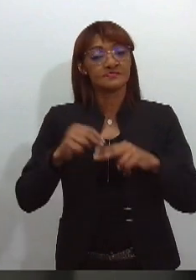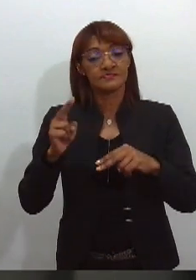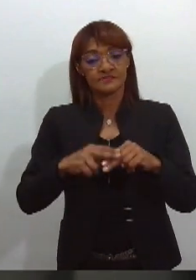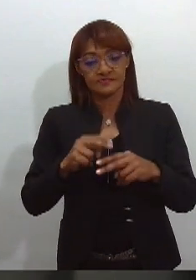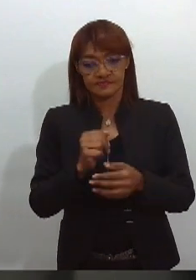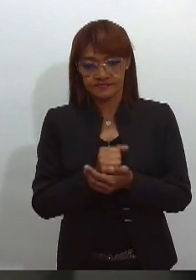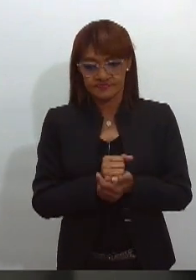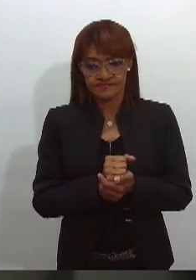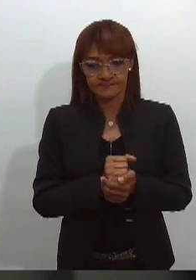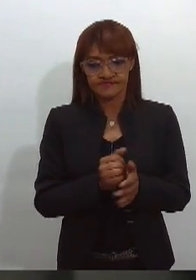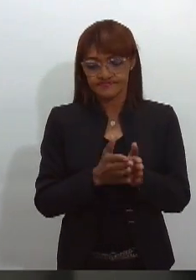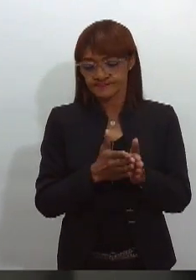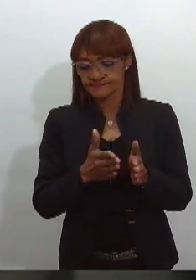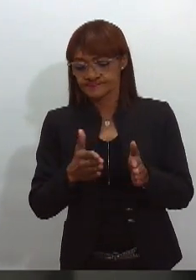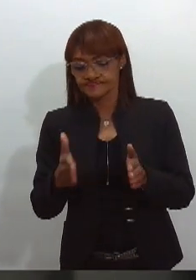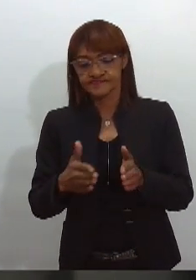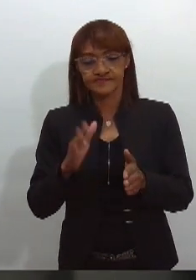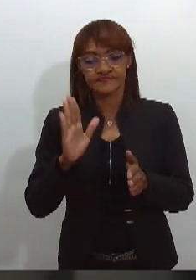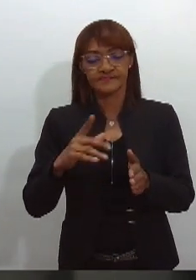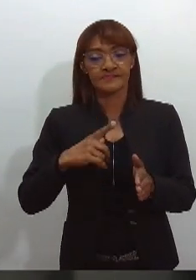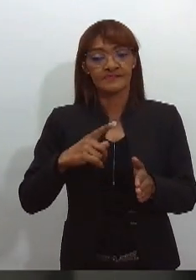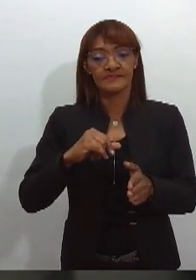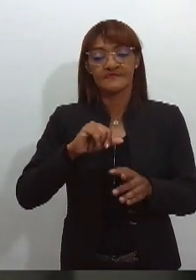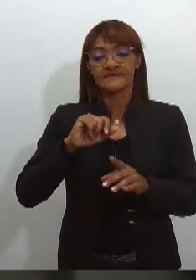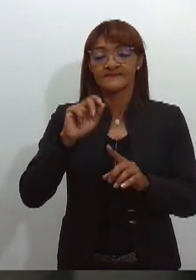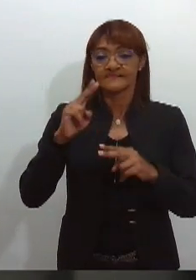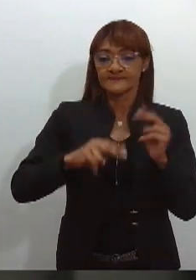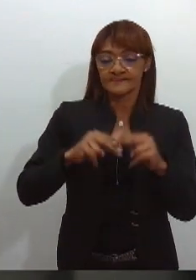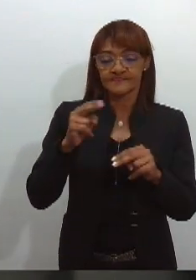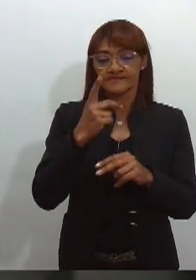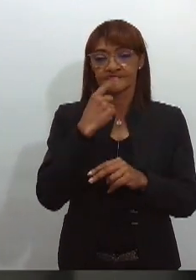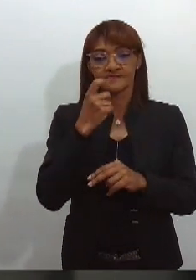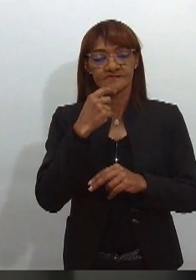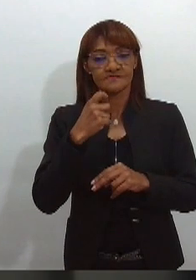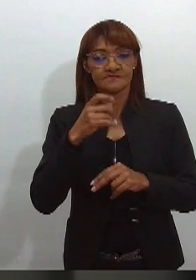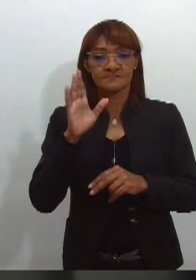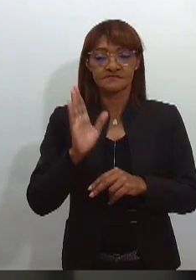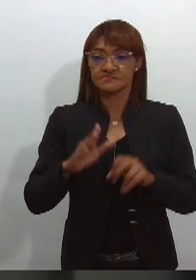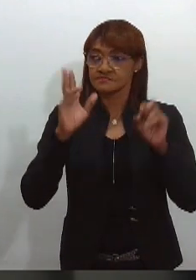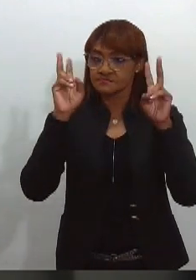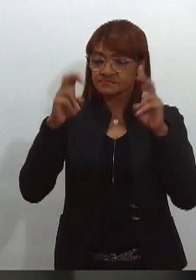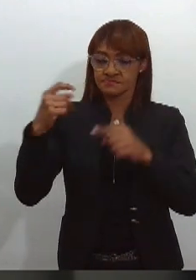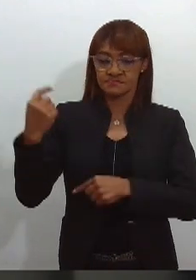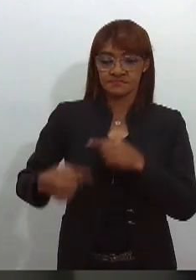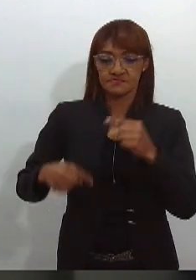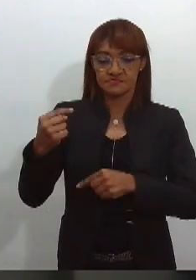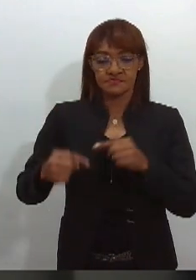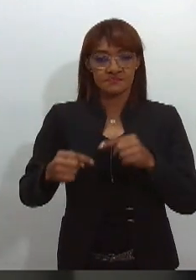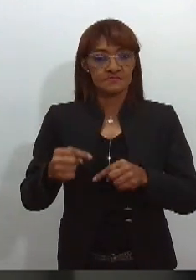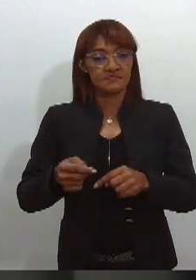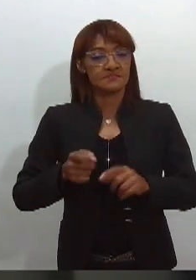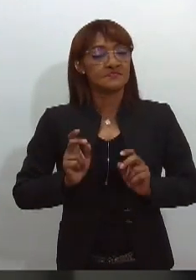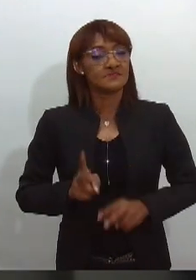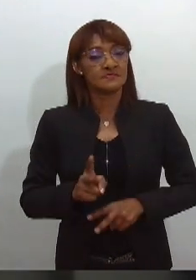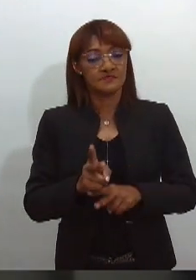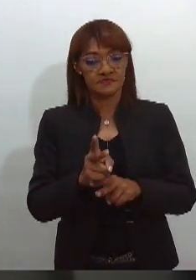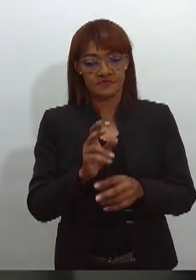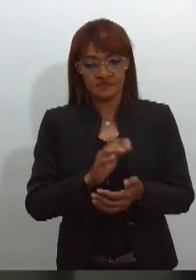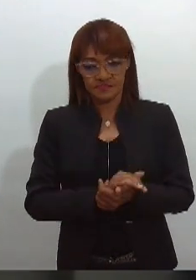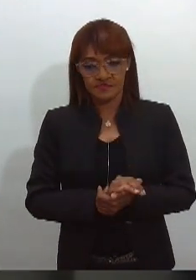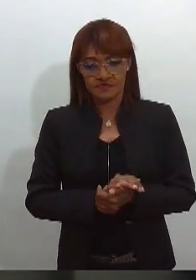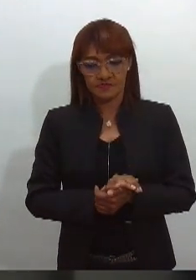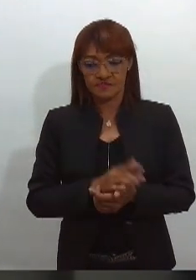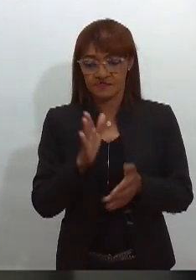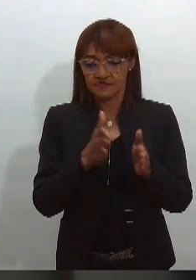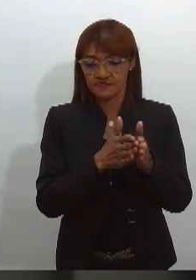Movimento Nacional Junho Vermelho, mês em que o debate sobre a doação de sangue é ampliado em nível nacional. No decorrer dos